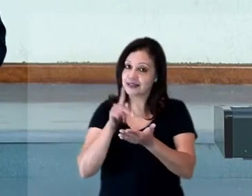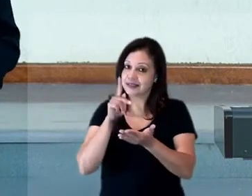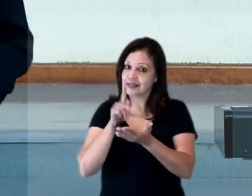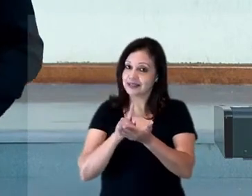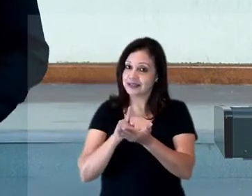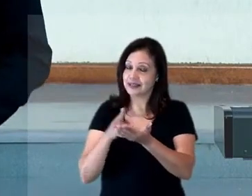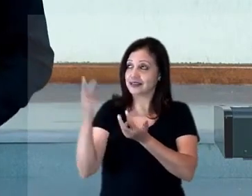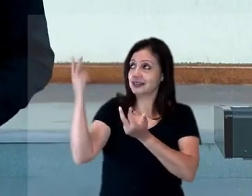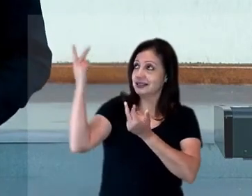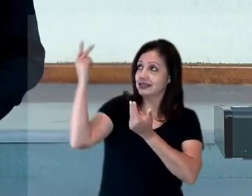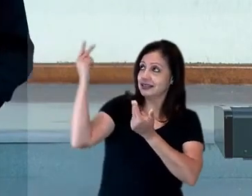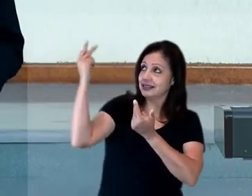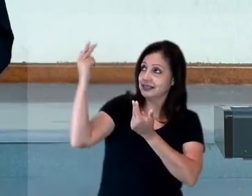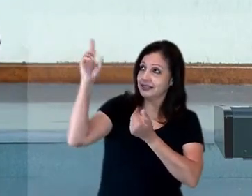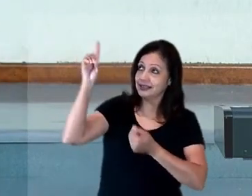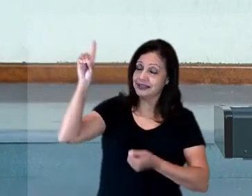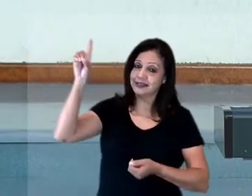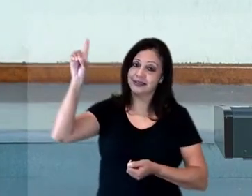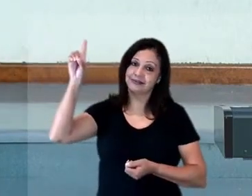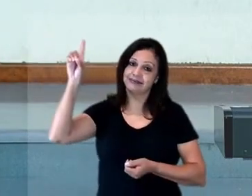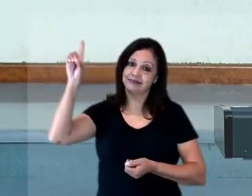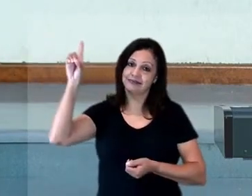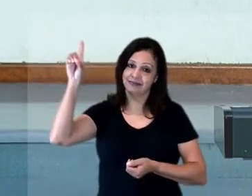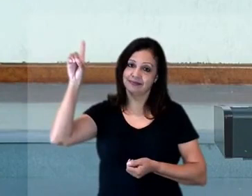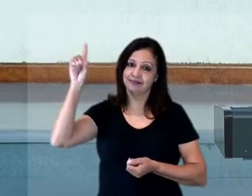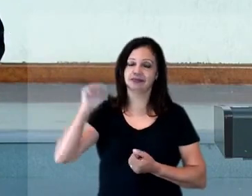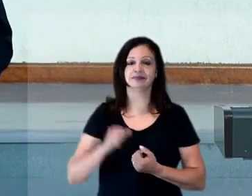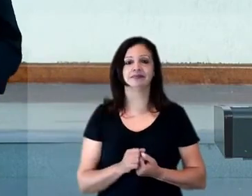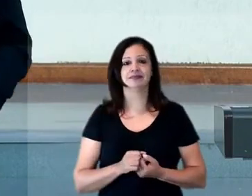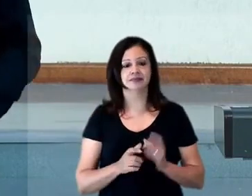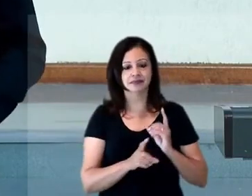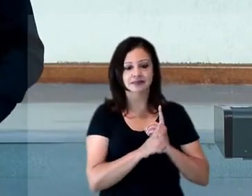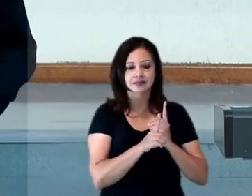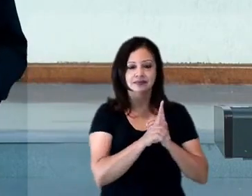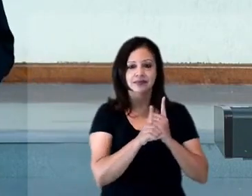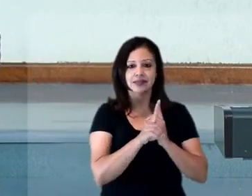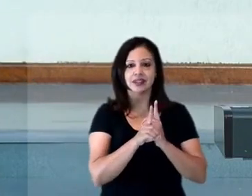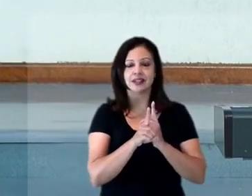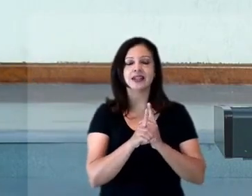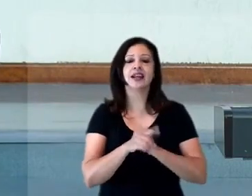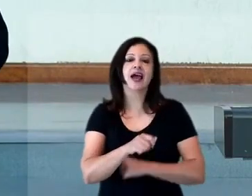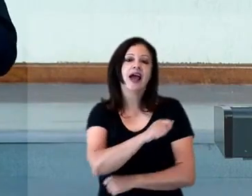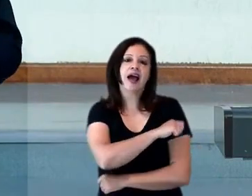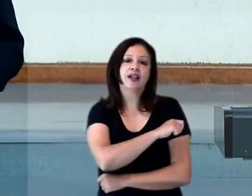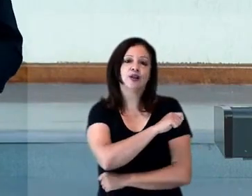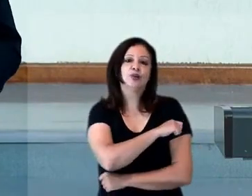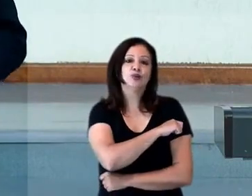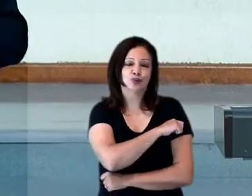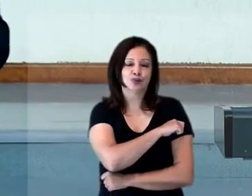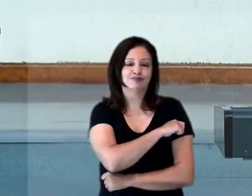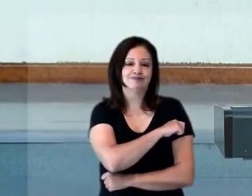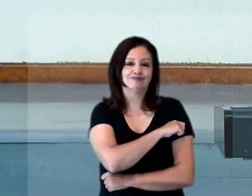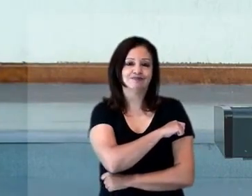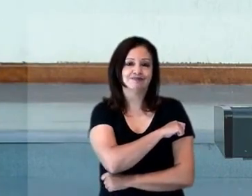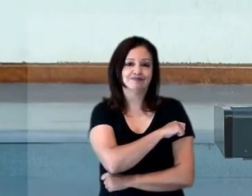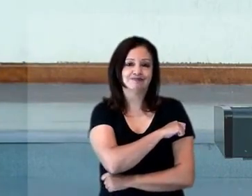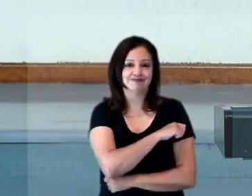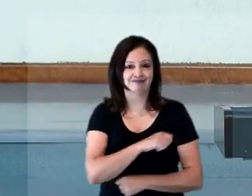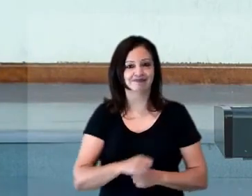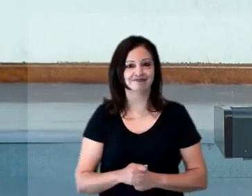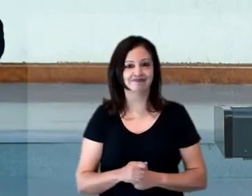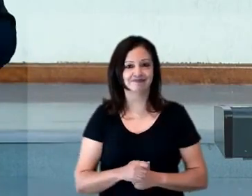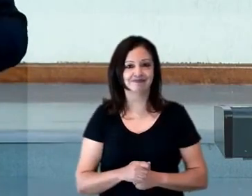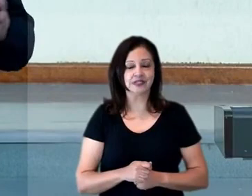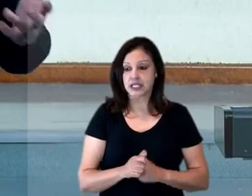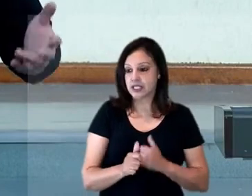nos amou. Um discípulo era um aluno dedicado. Ele seguia o seu rabi, o seu professor, o